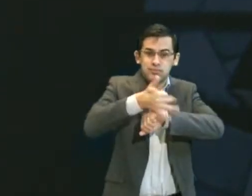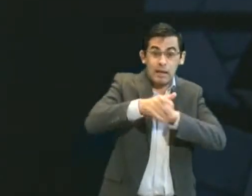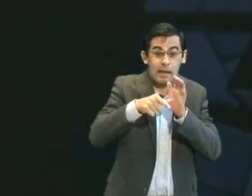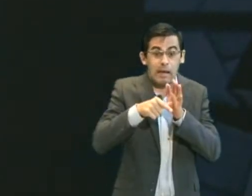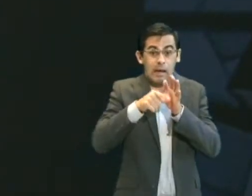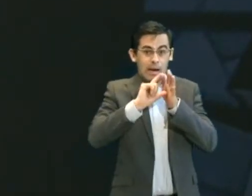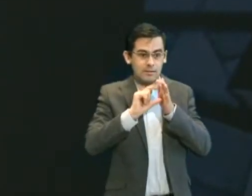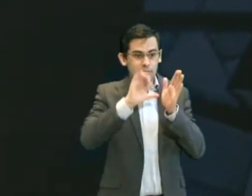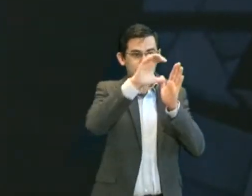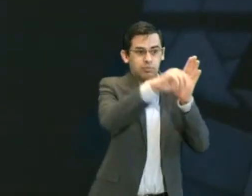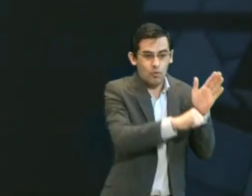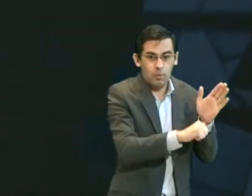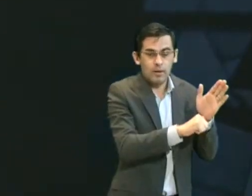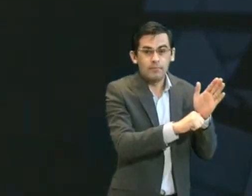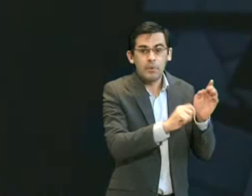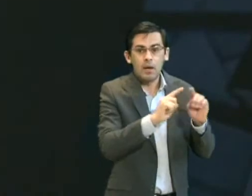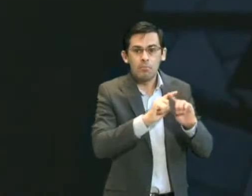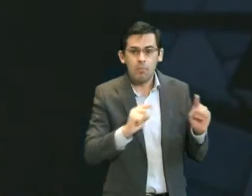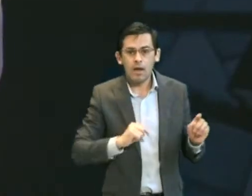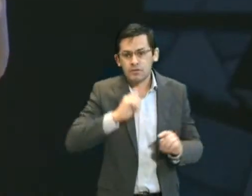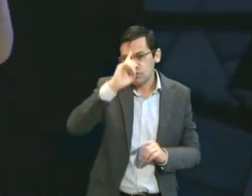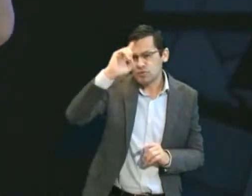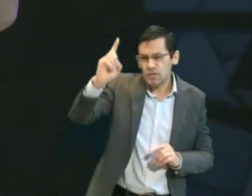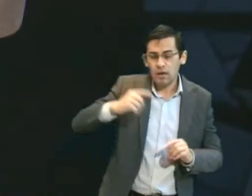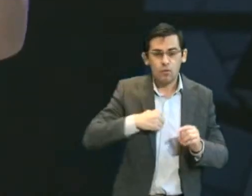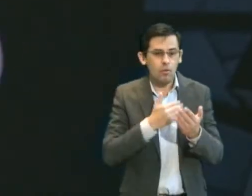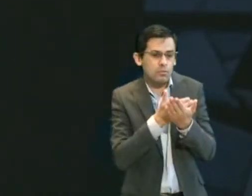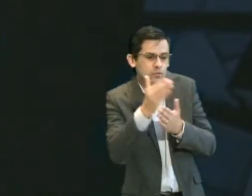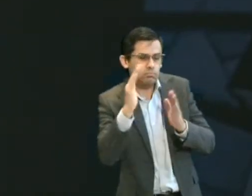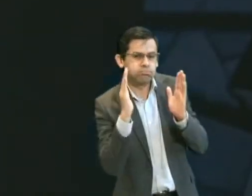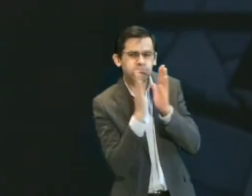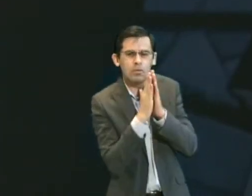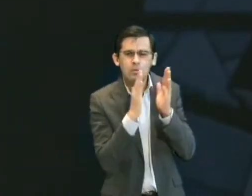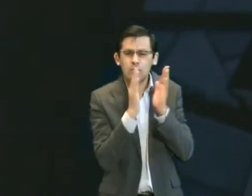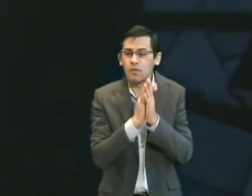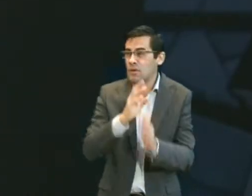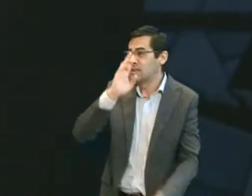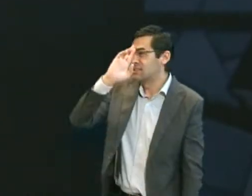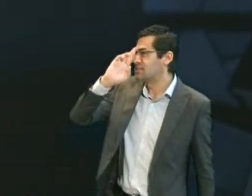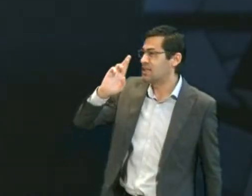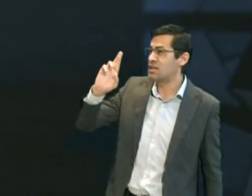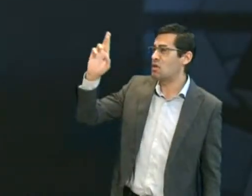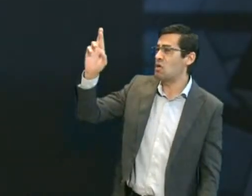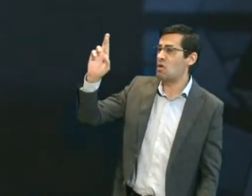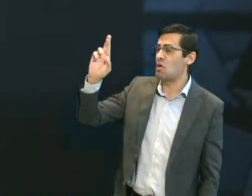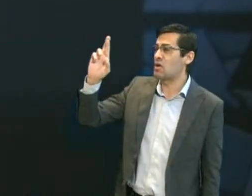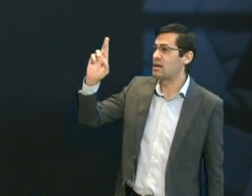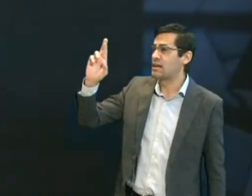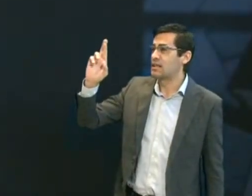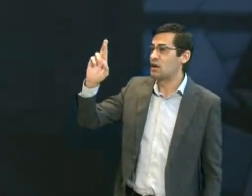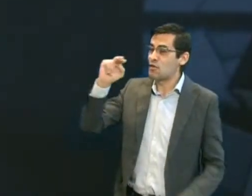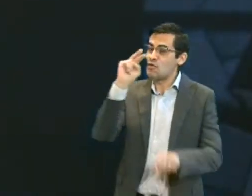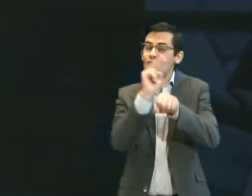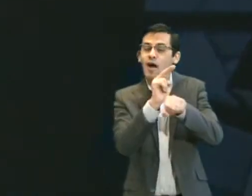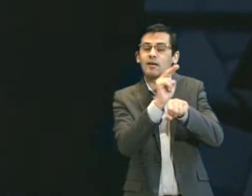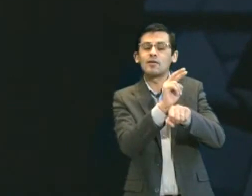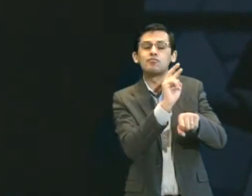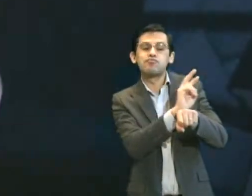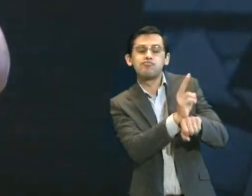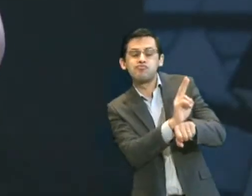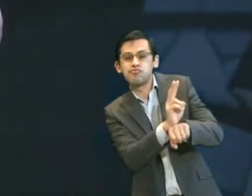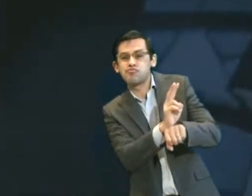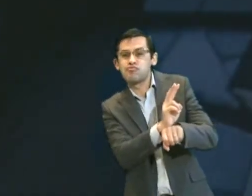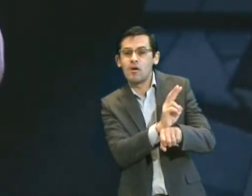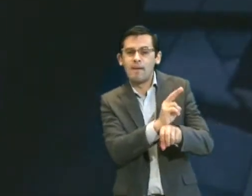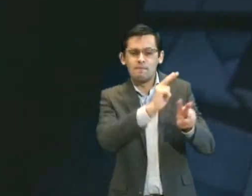do assalto. E um então levantou a voz no meio da vigília e disse: Senhor, segura o guarda.